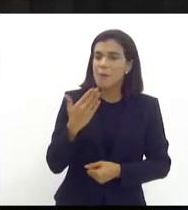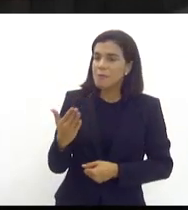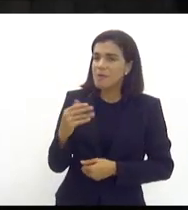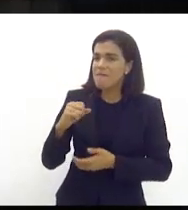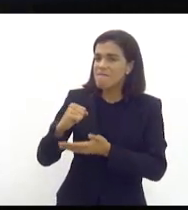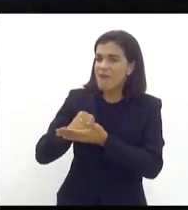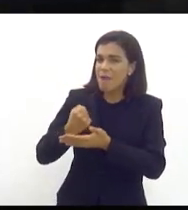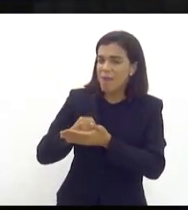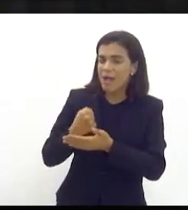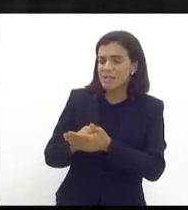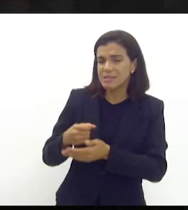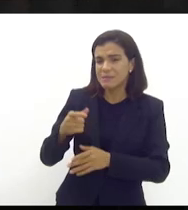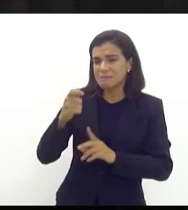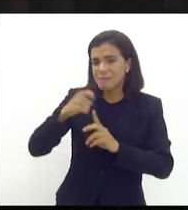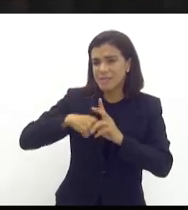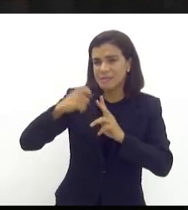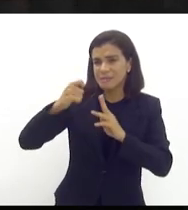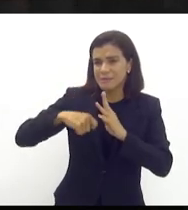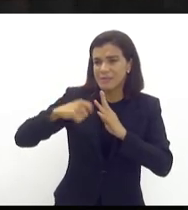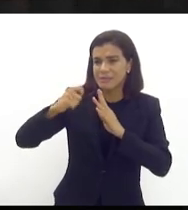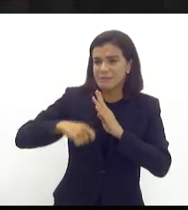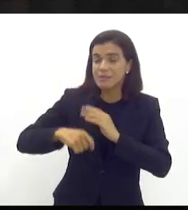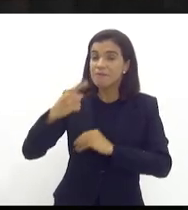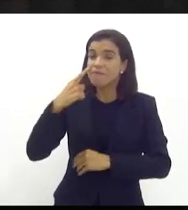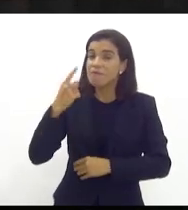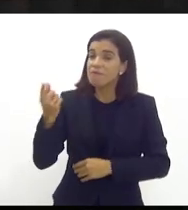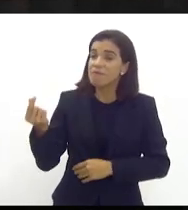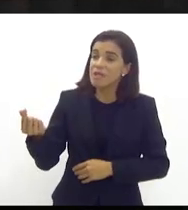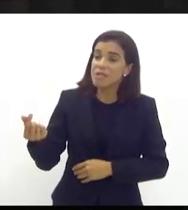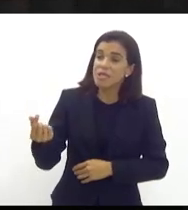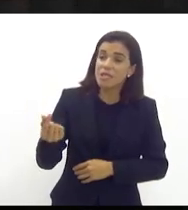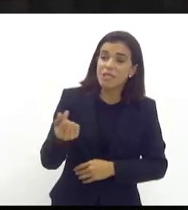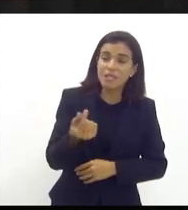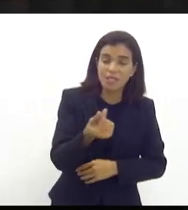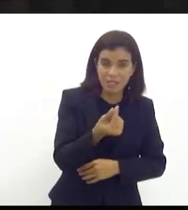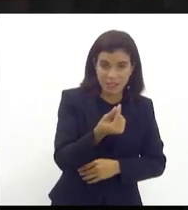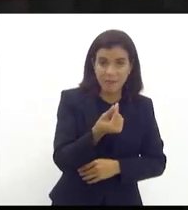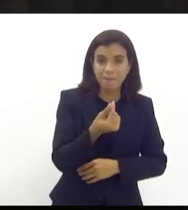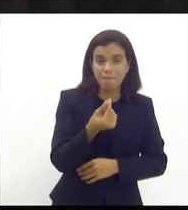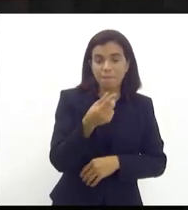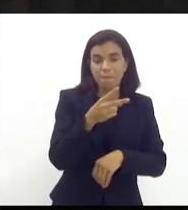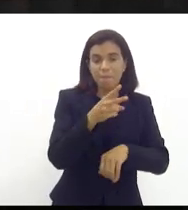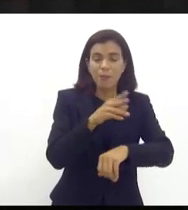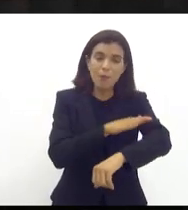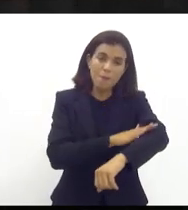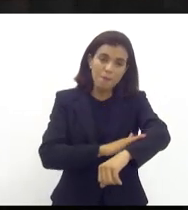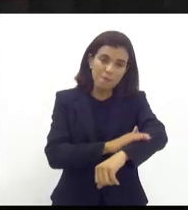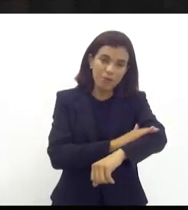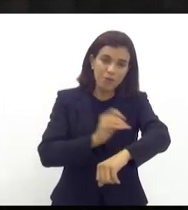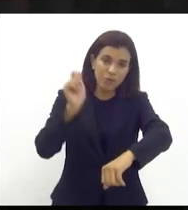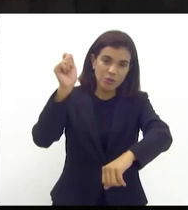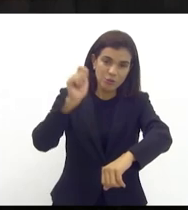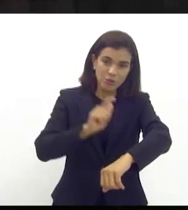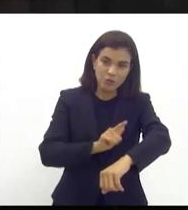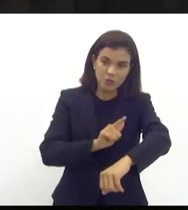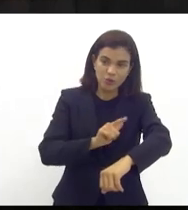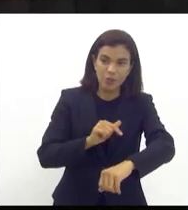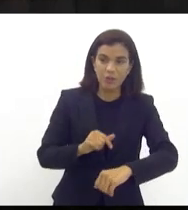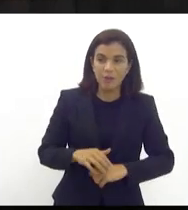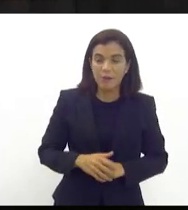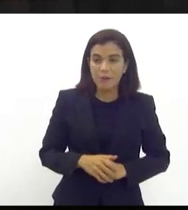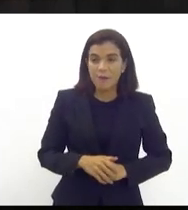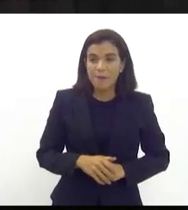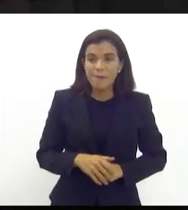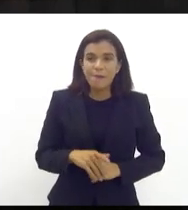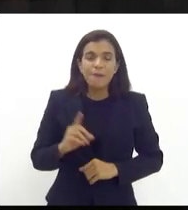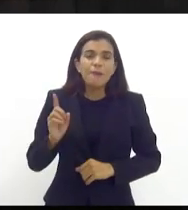farmácias todo mês levantar os preços dos protetores solares, produzidos aqui, não os